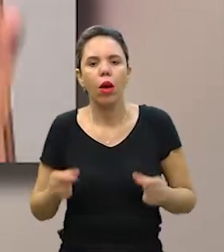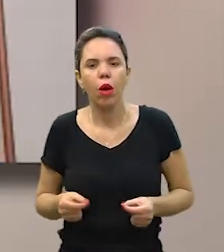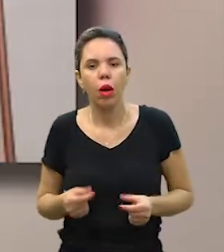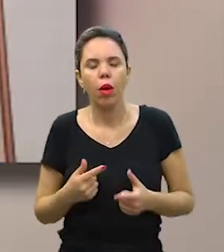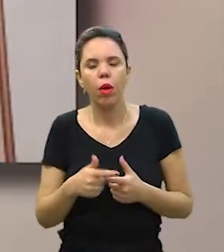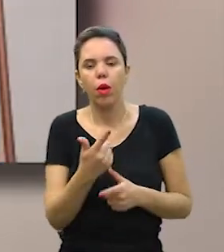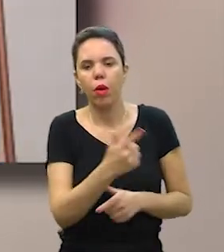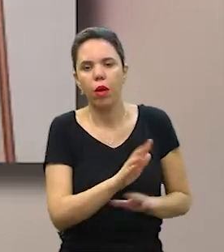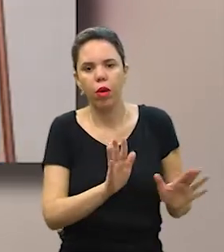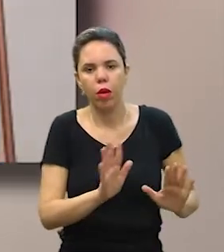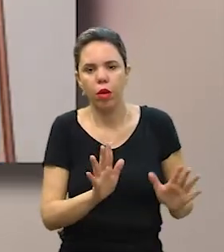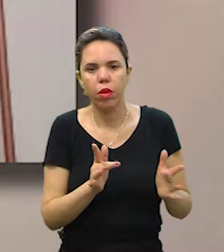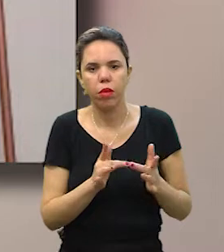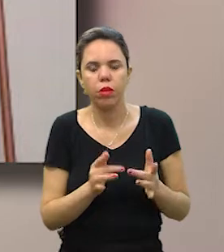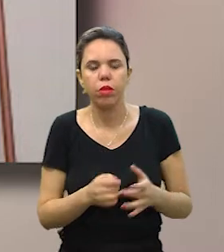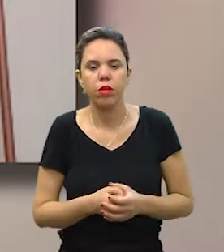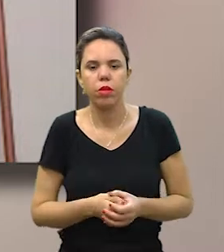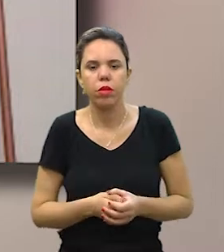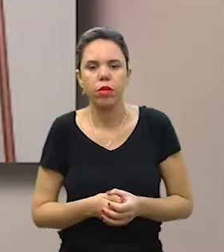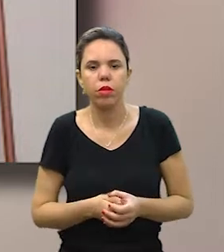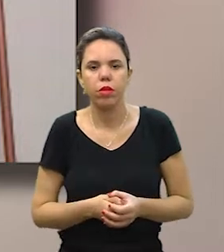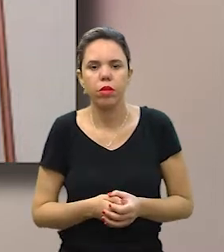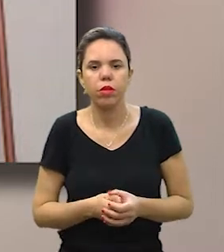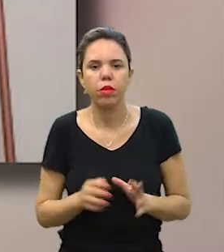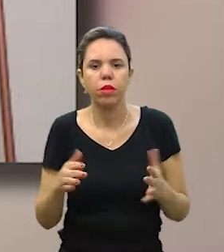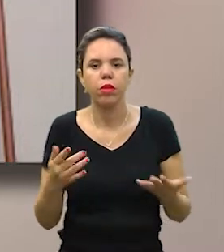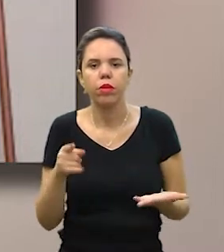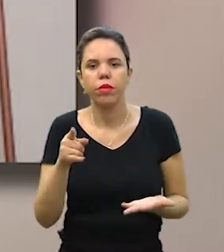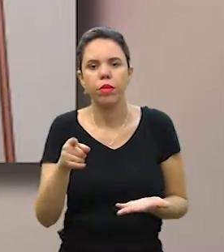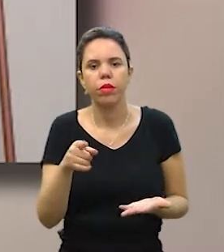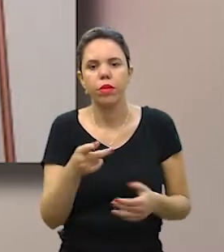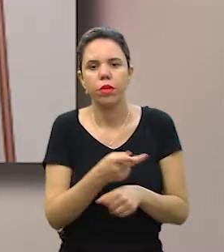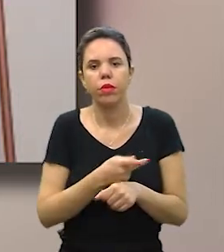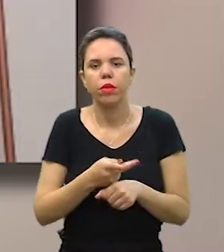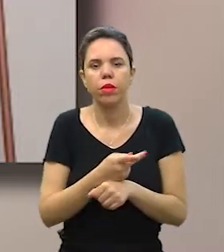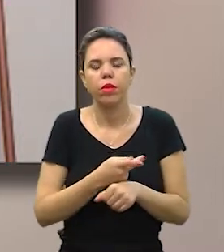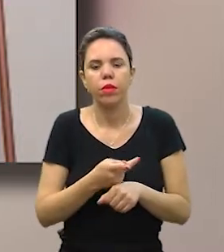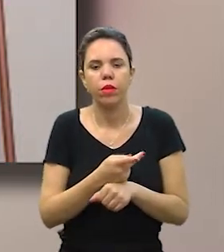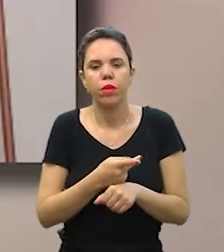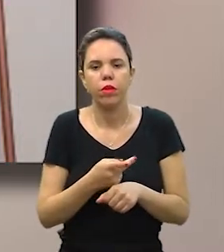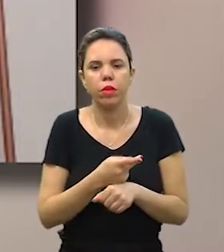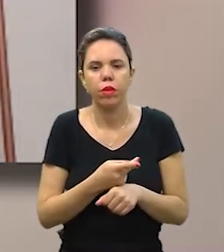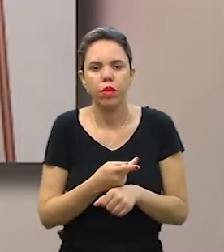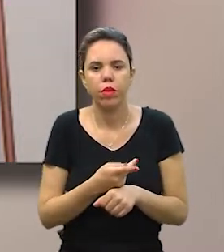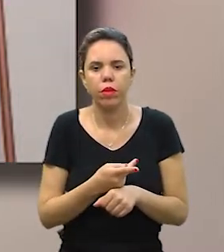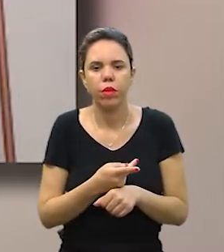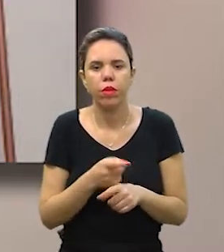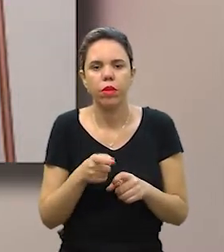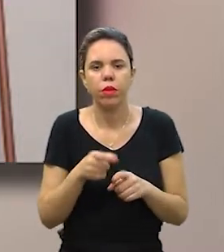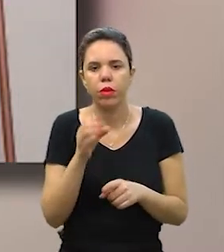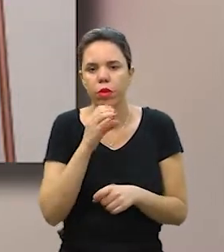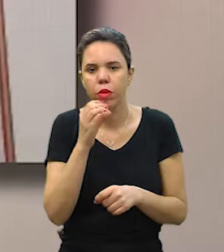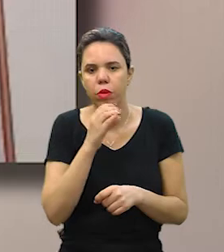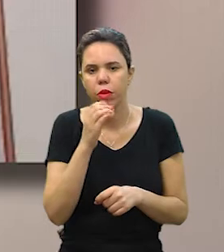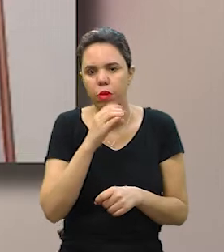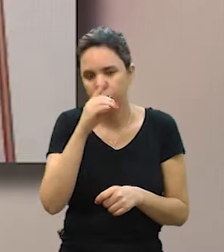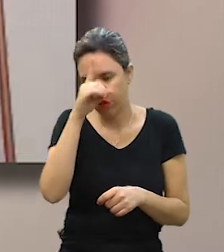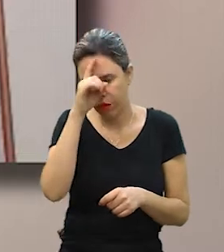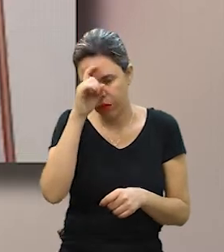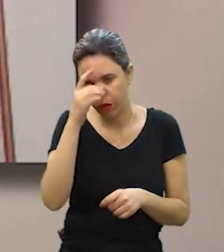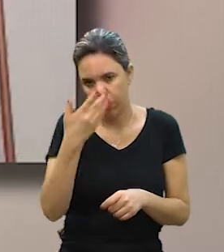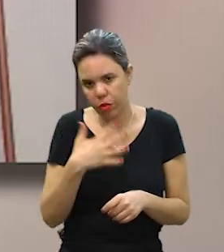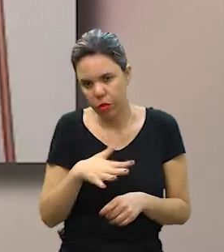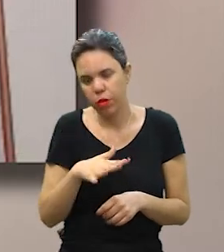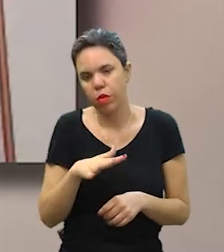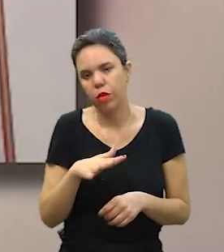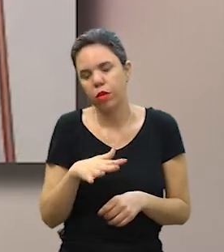tem outros sinais associados. Agora, quando que você vai procurar um serviço de urgência, um pronto-socorro